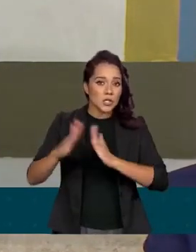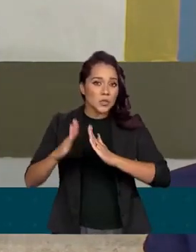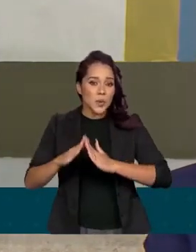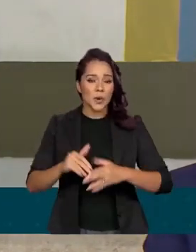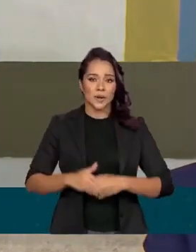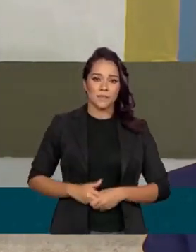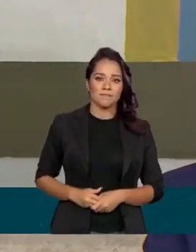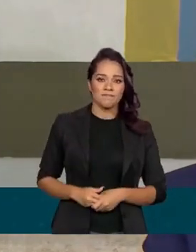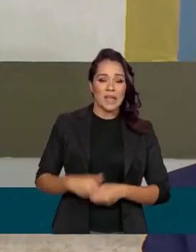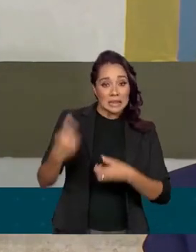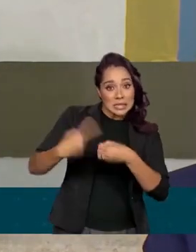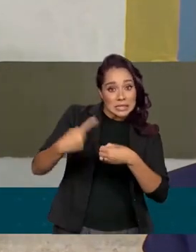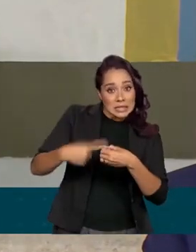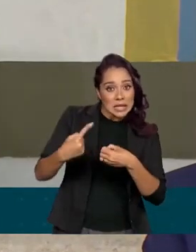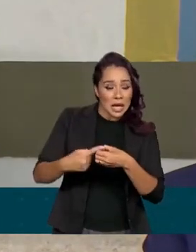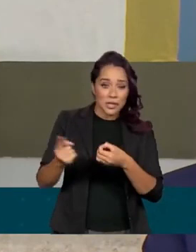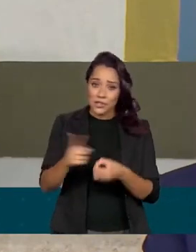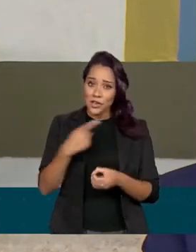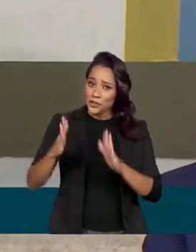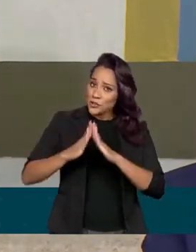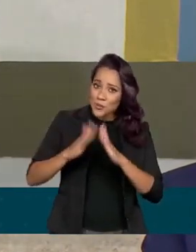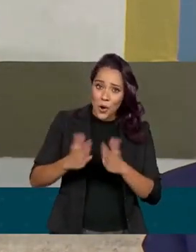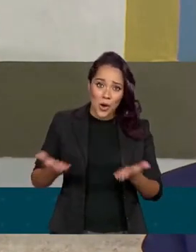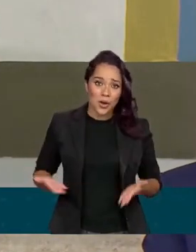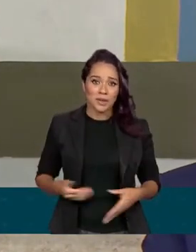mora, na cidade que a gente mora.